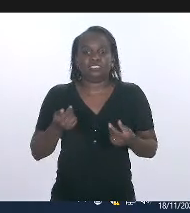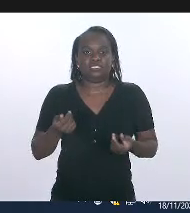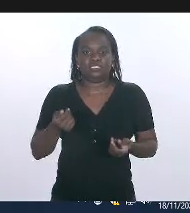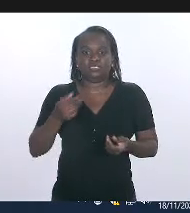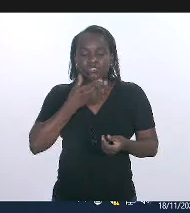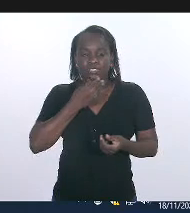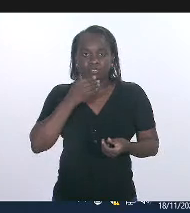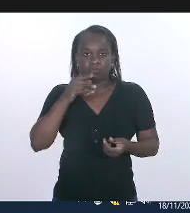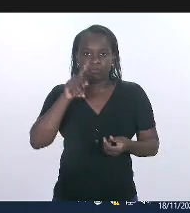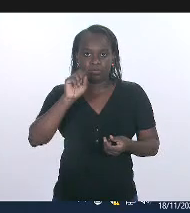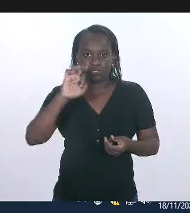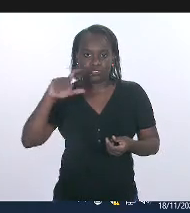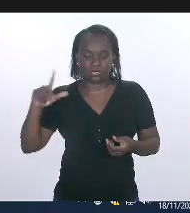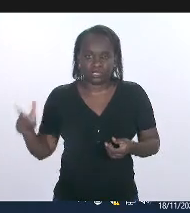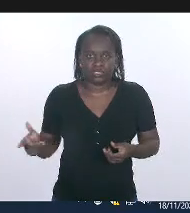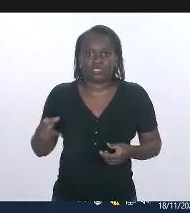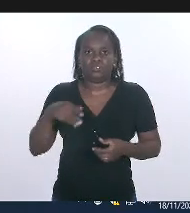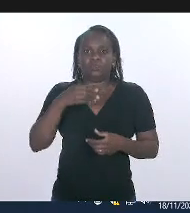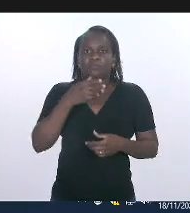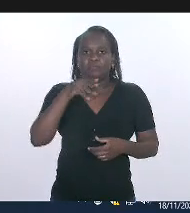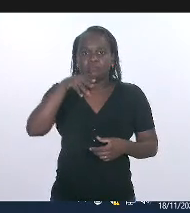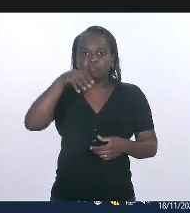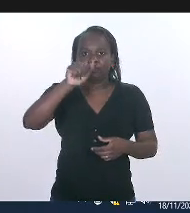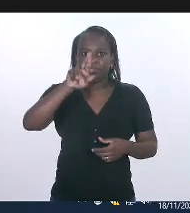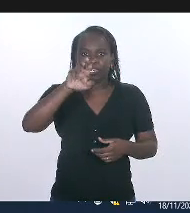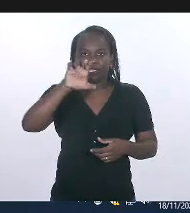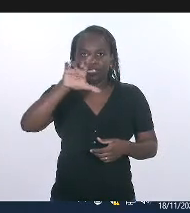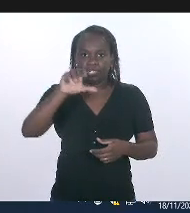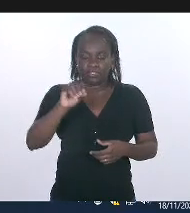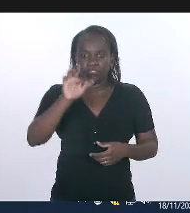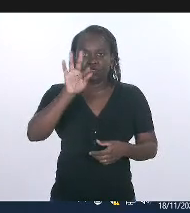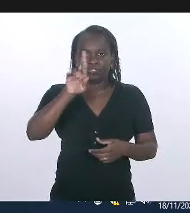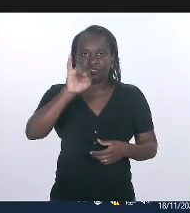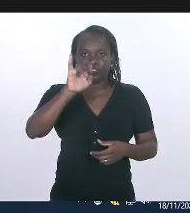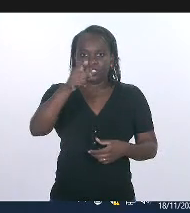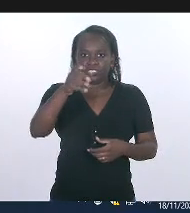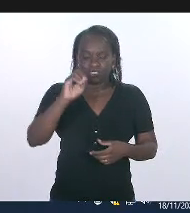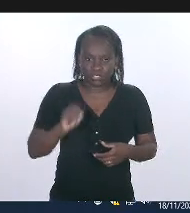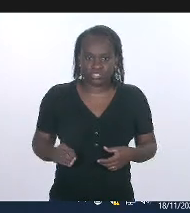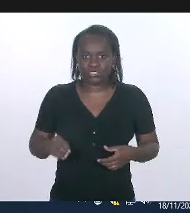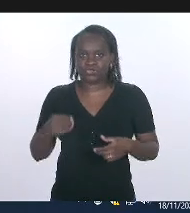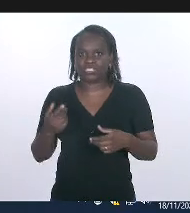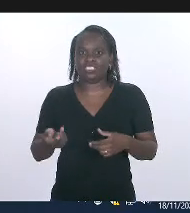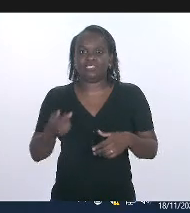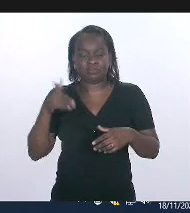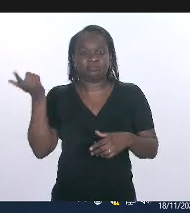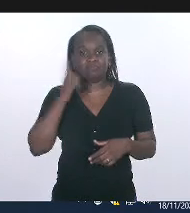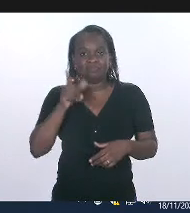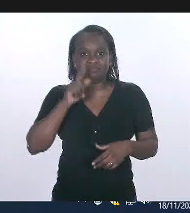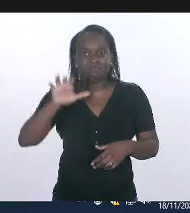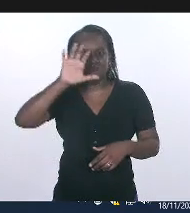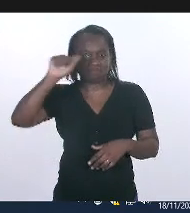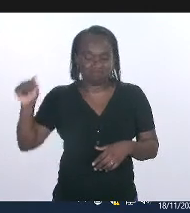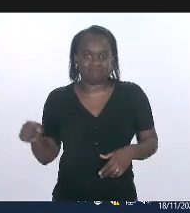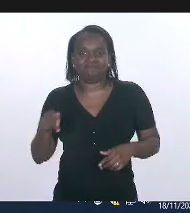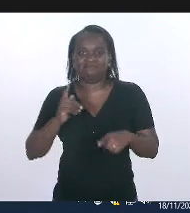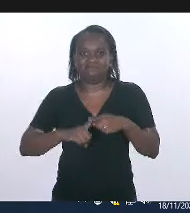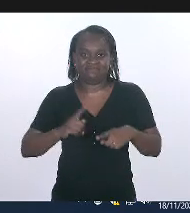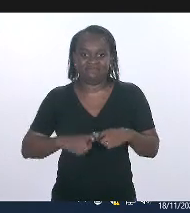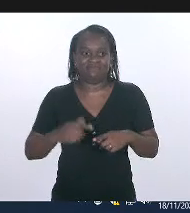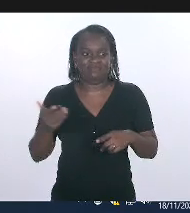parlamentar do PSOL, Marcelo Freixo, mas saiu-se airosamente, como uma guerreira que